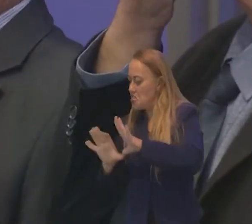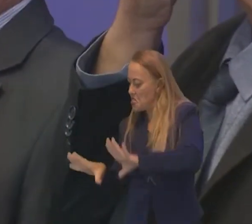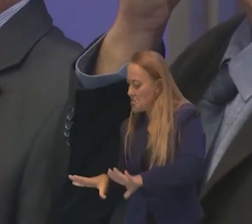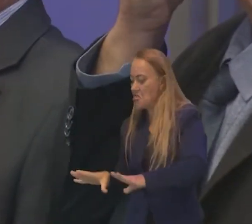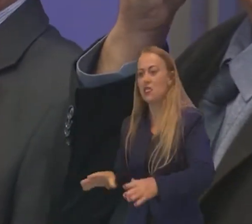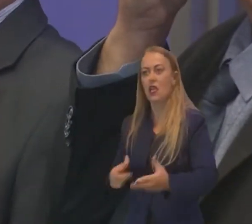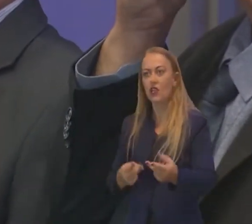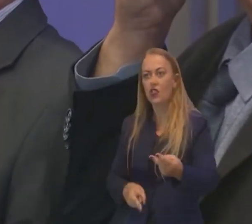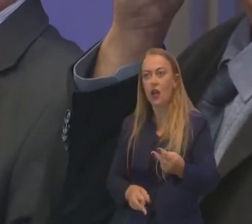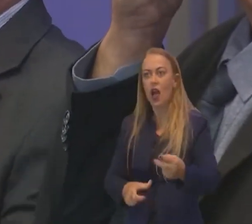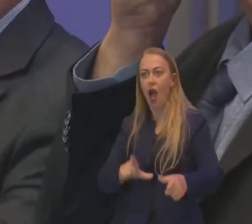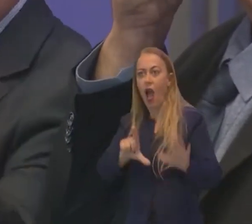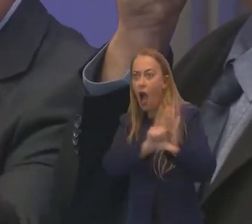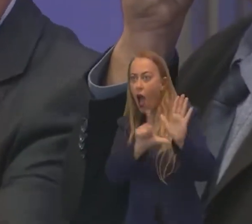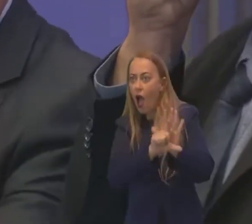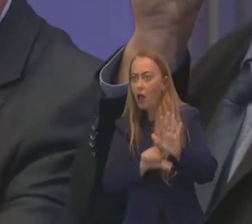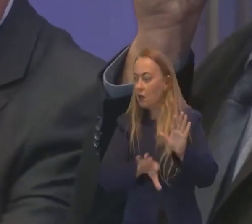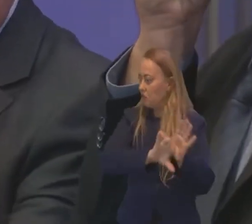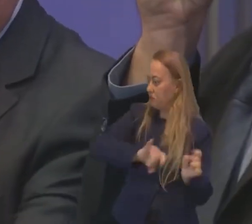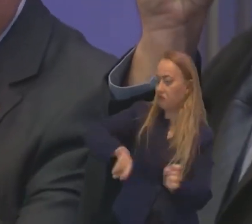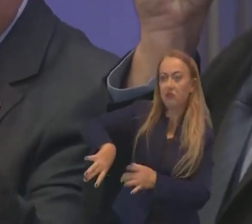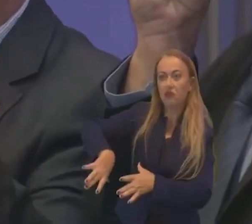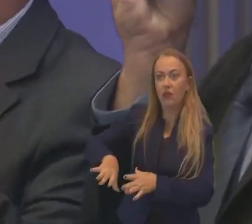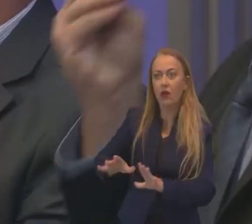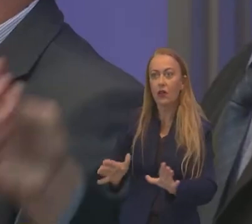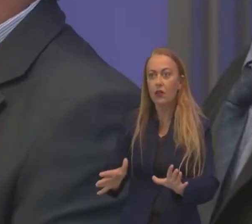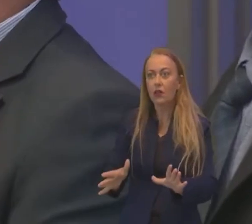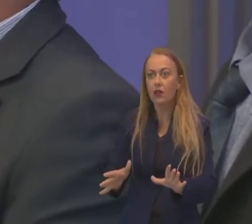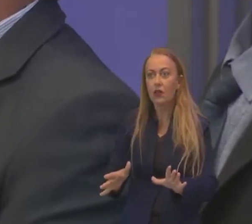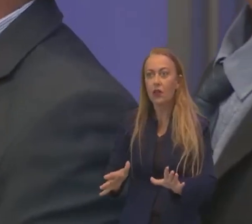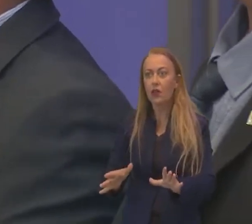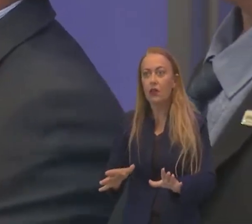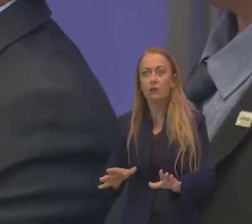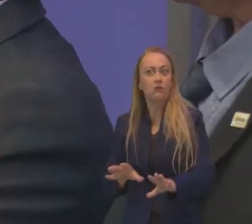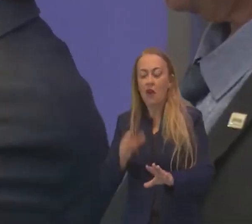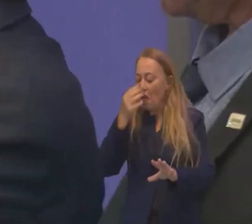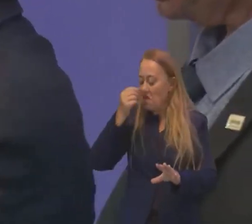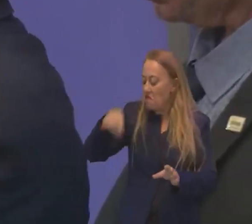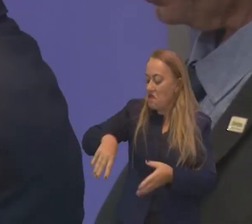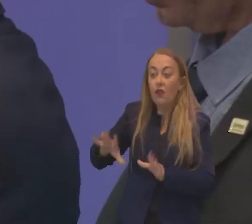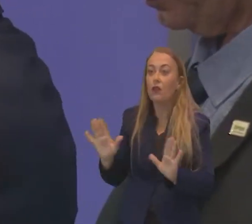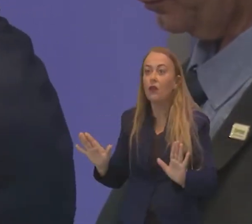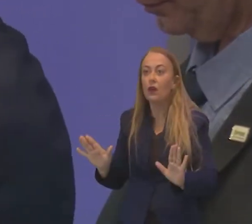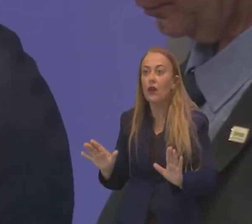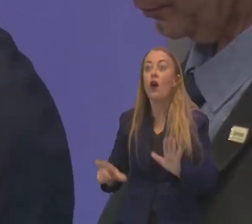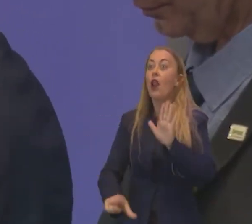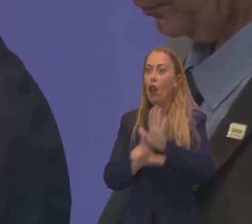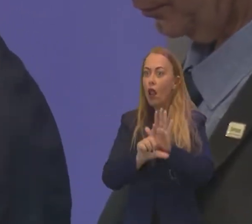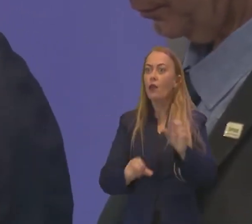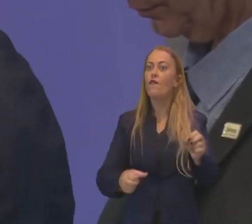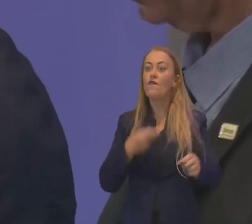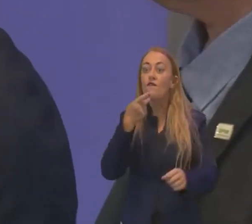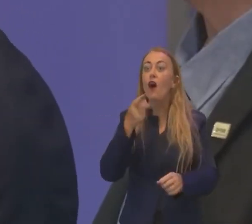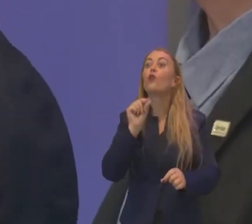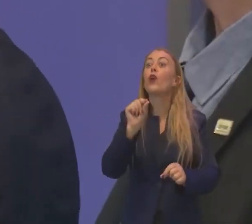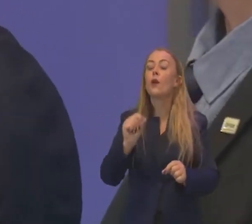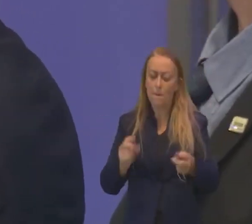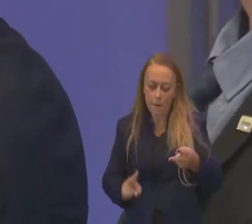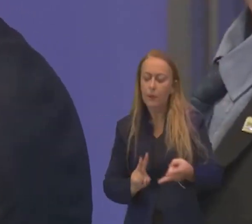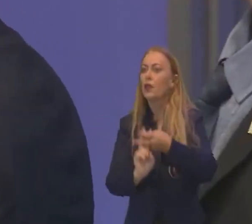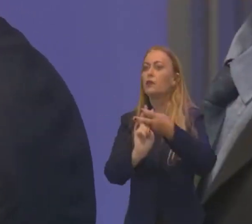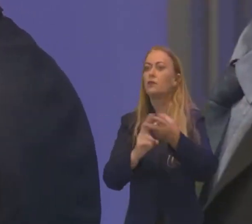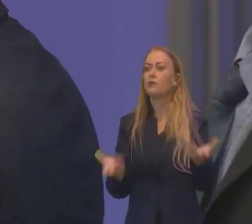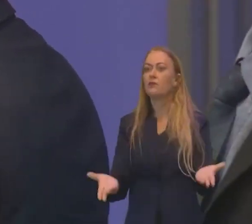as pessoas, se estão soltas, se estão presas. O Evangelho é para todos, mas nós temos